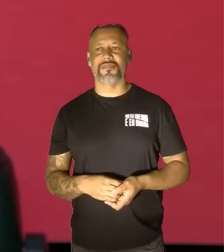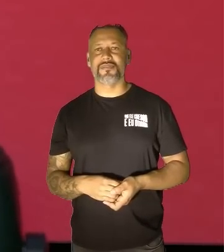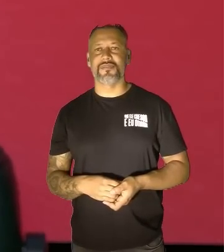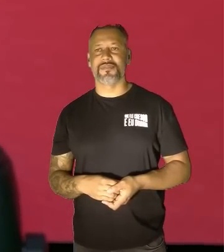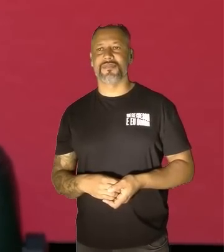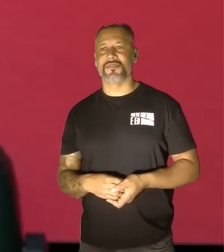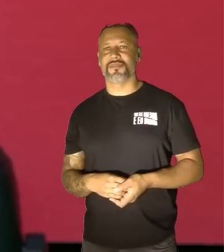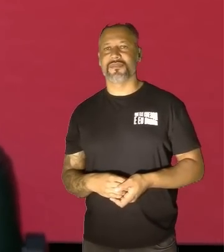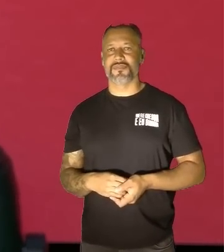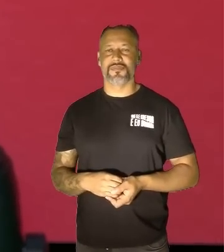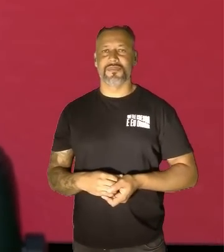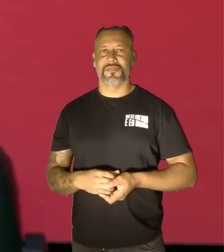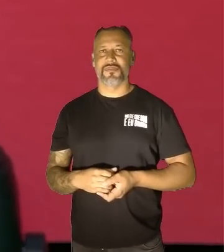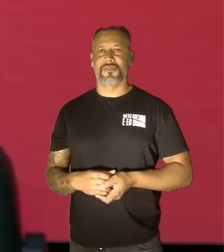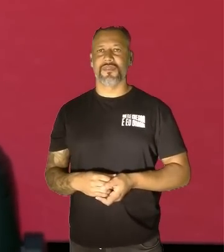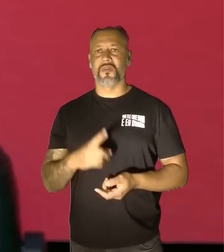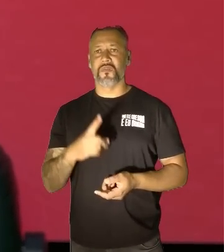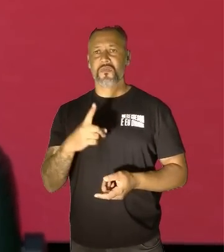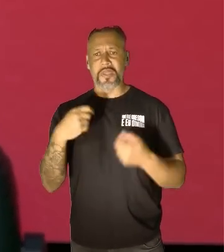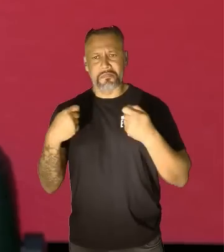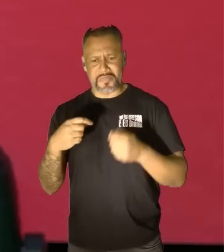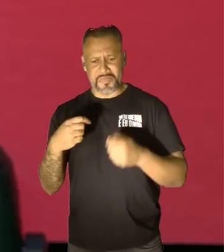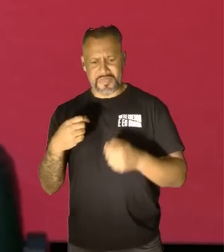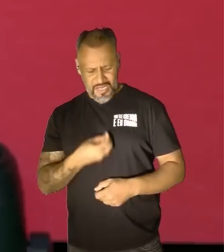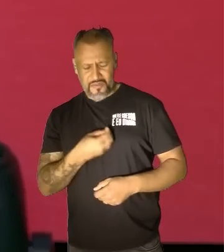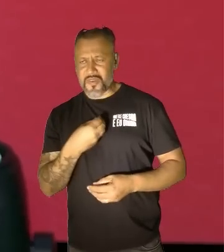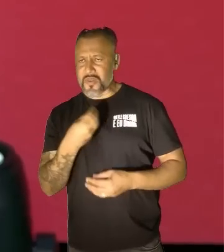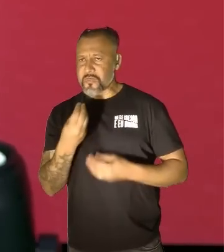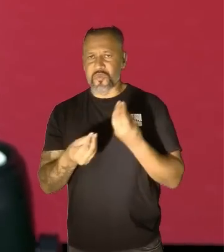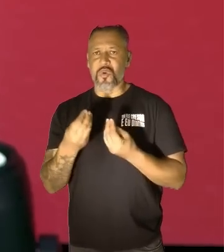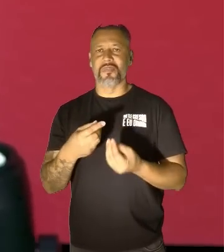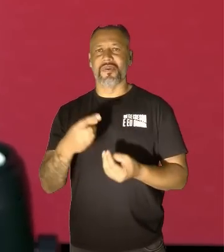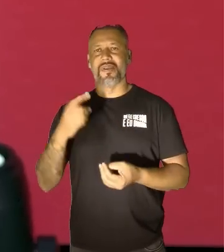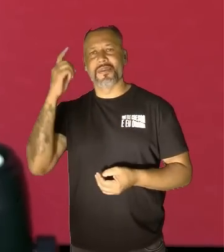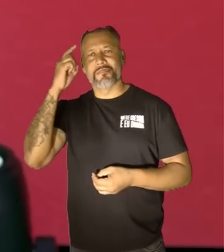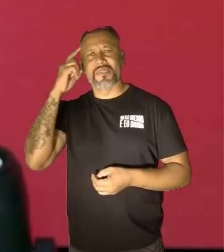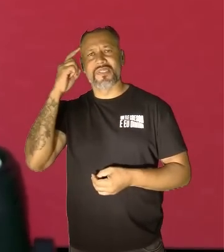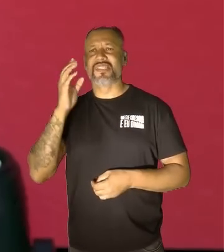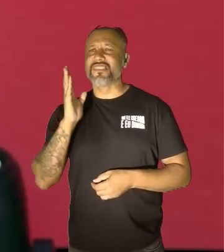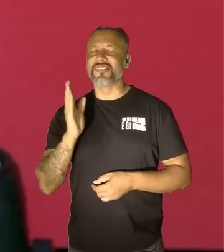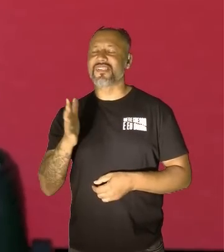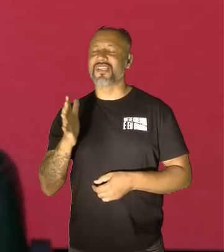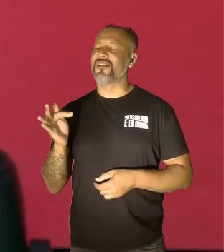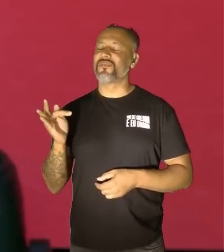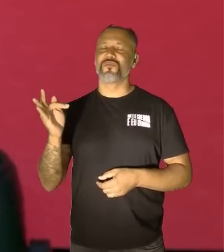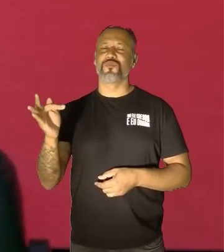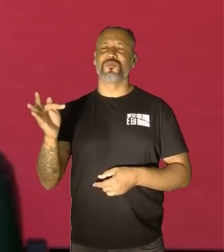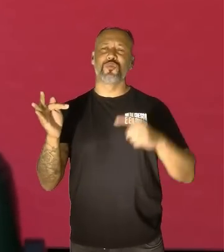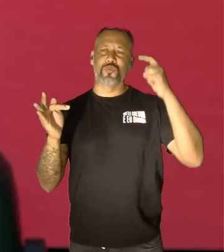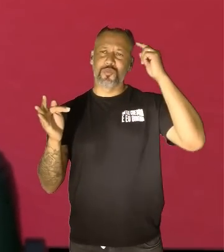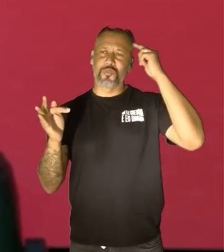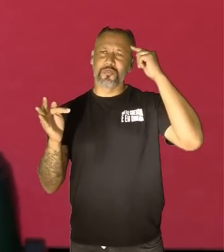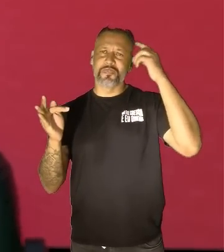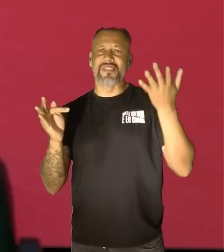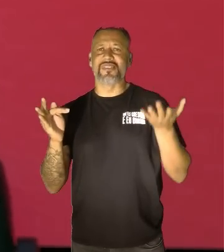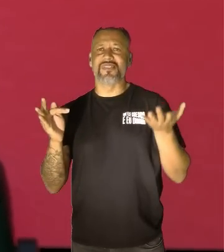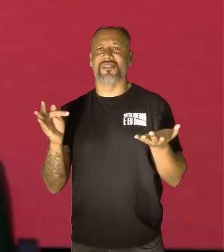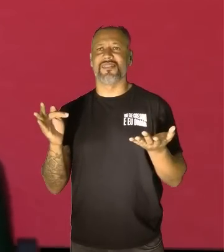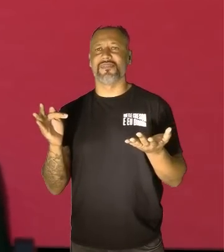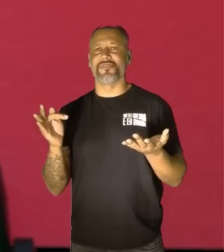mato, e vão dizer, está louco, está louco. E você vai dizer, não, eu estou vestido do que Deus fará na minha vida.